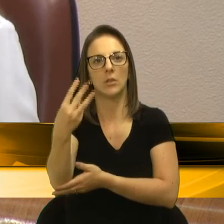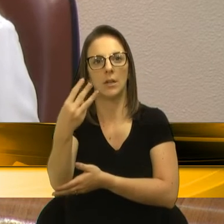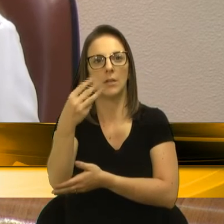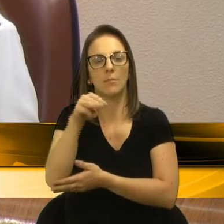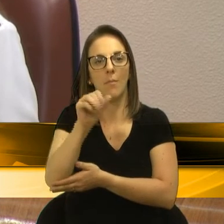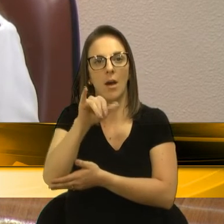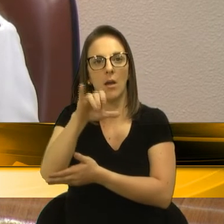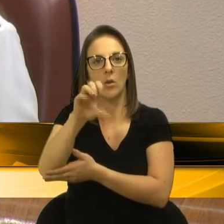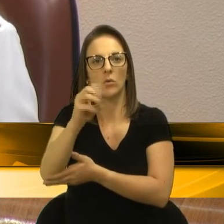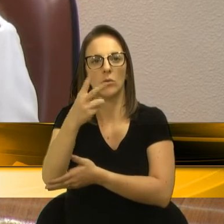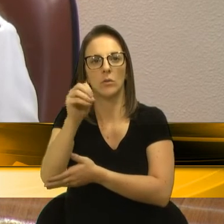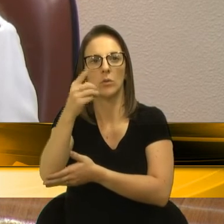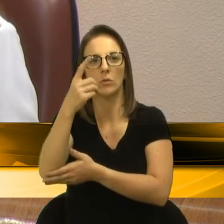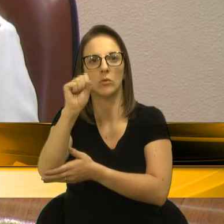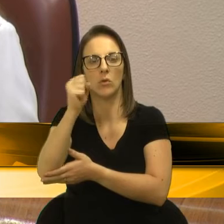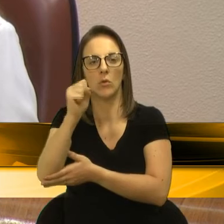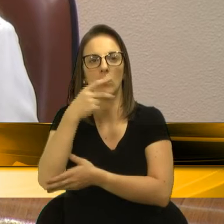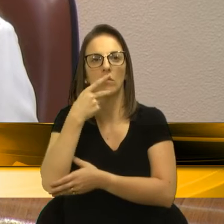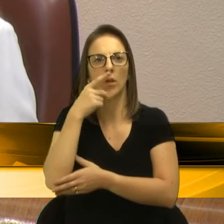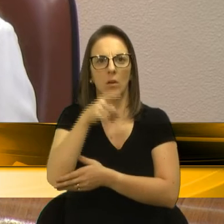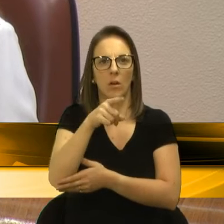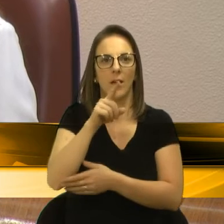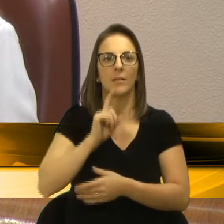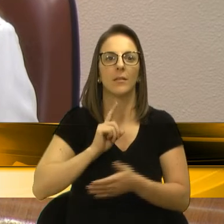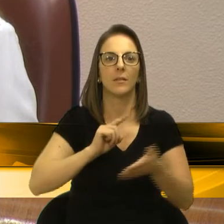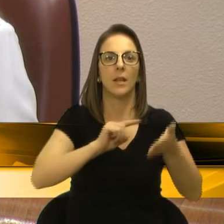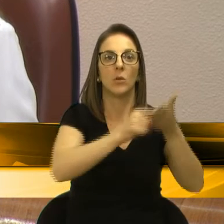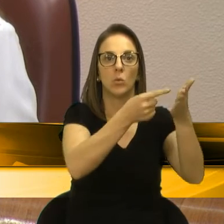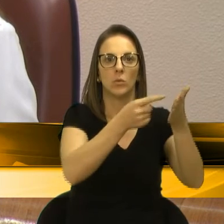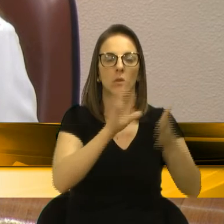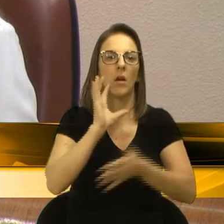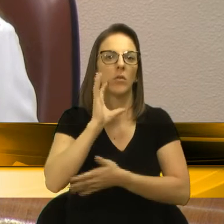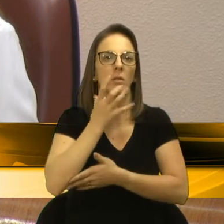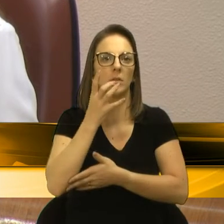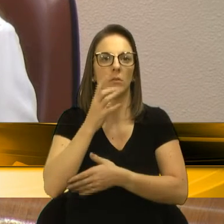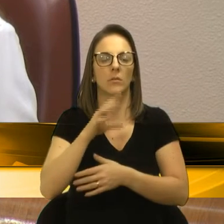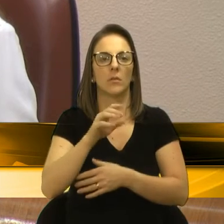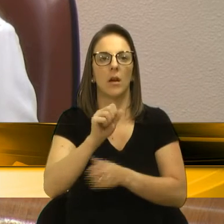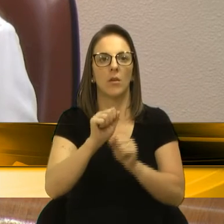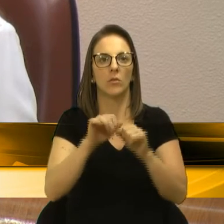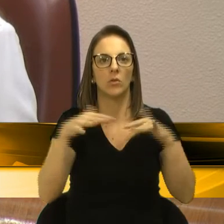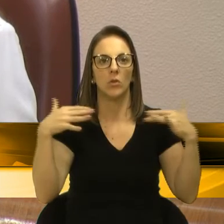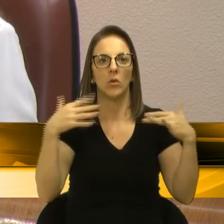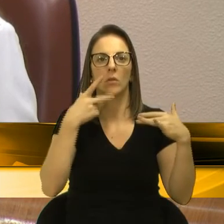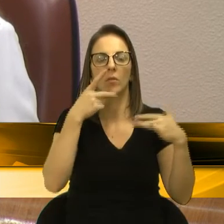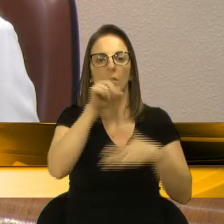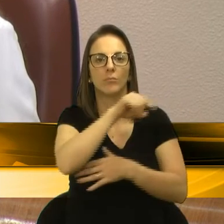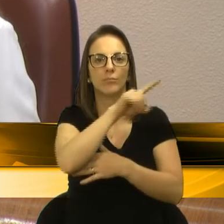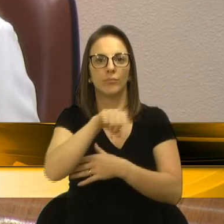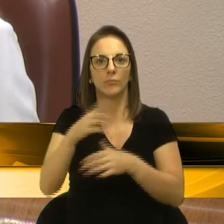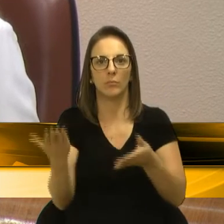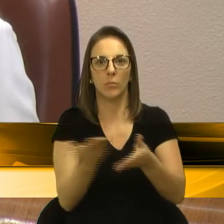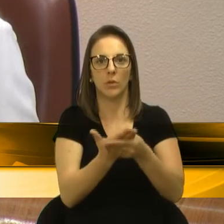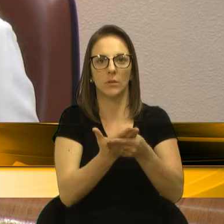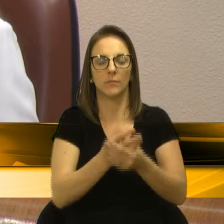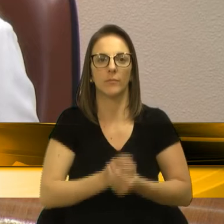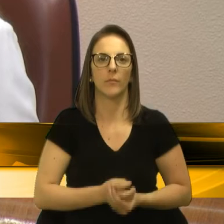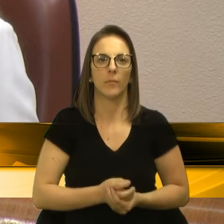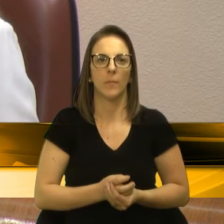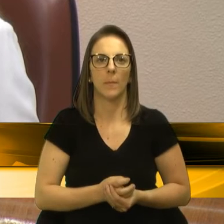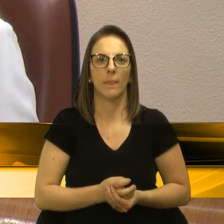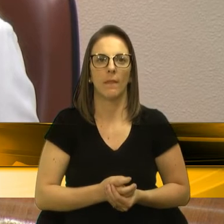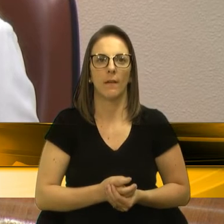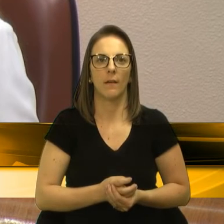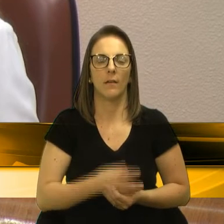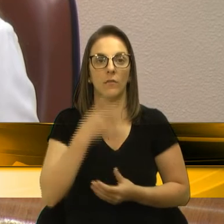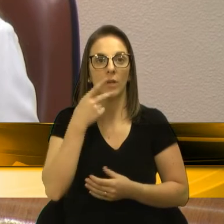fato. Denúncia retificada em audiência designada para a proposta de suspensão condicional do processo. Imputação ao